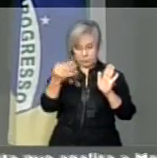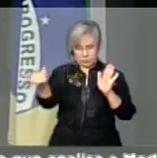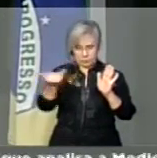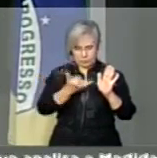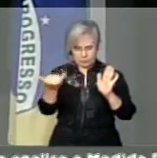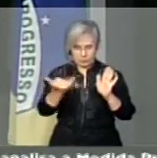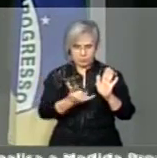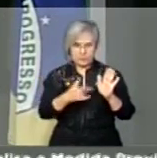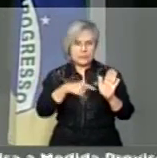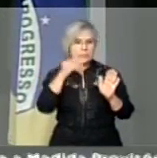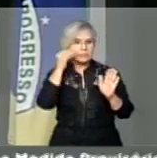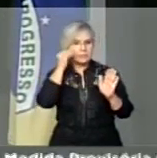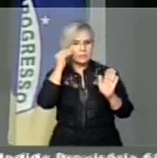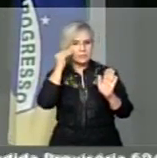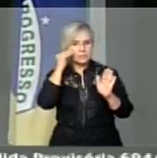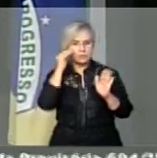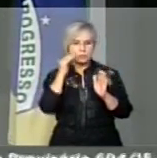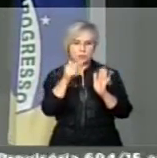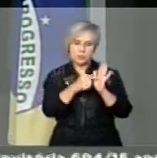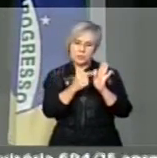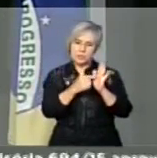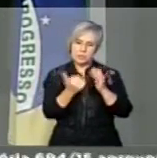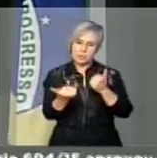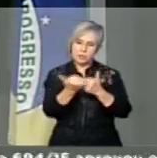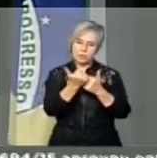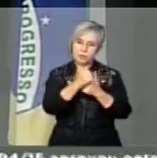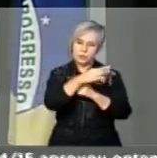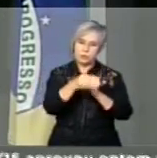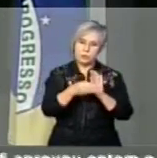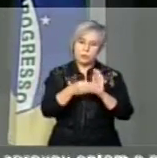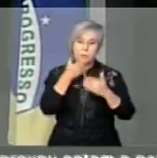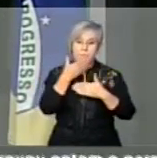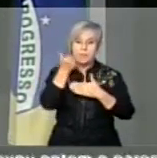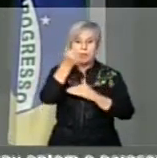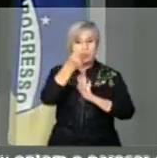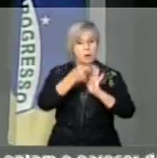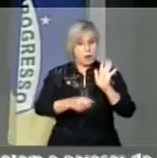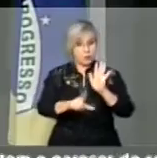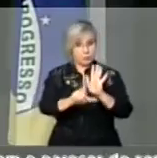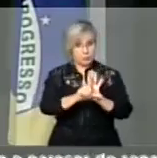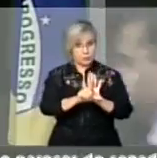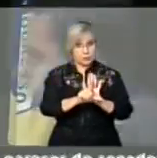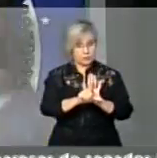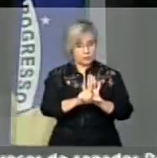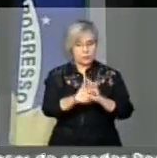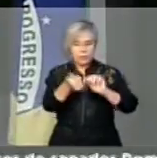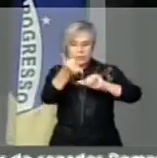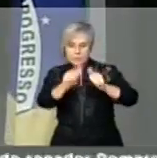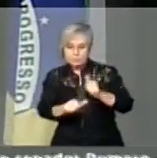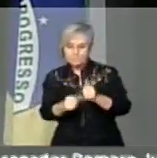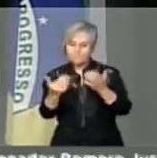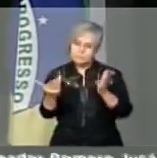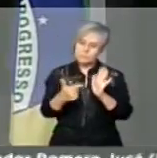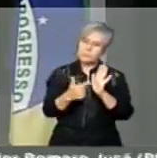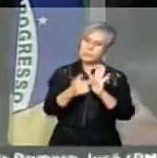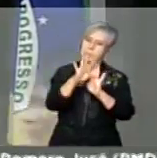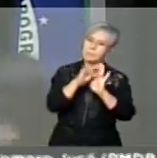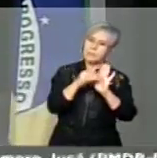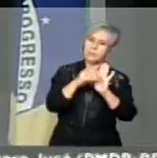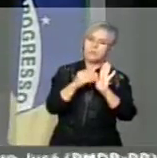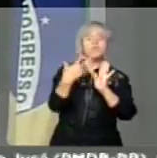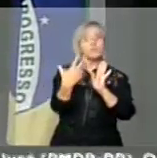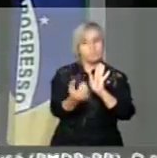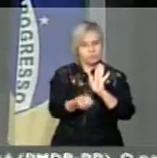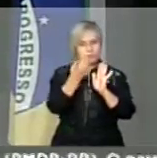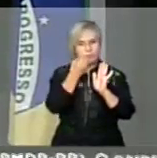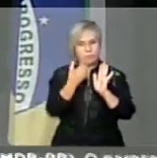foi, de cada substitutivo, aprimorar o projeto de lei, portanto, essas emendas foram